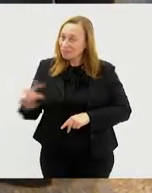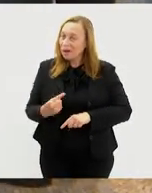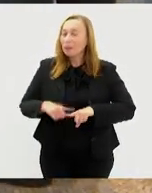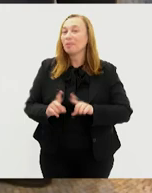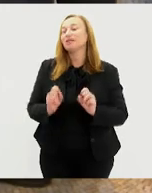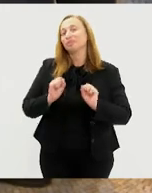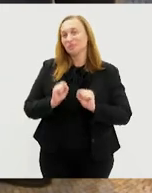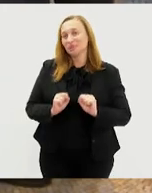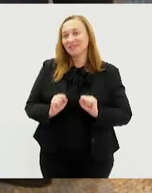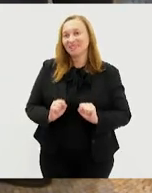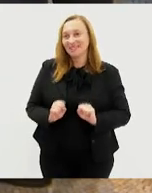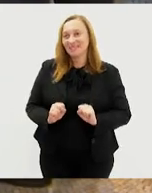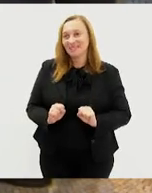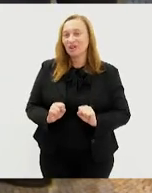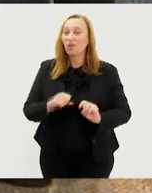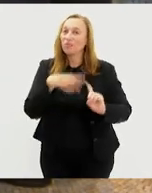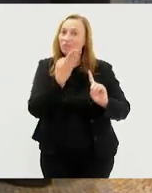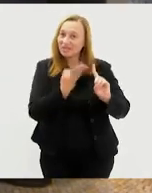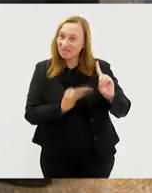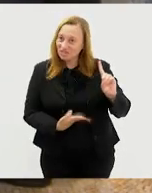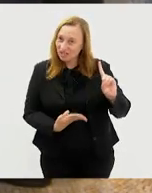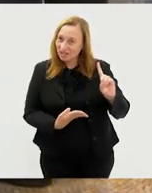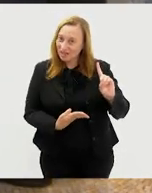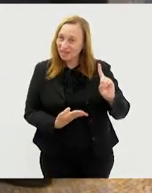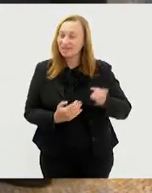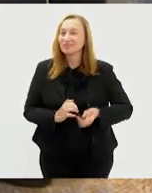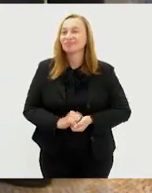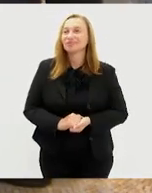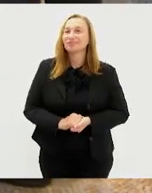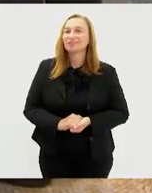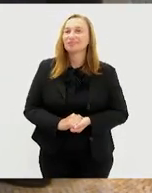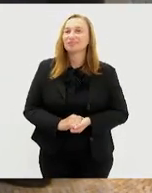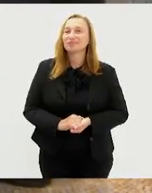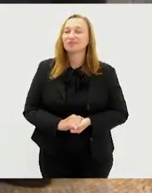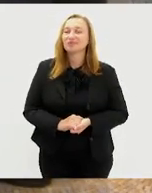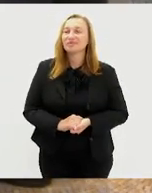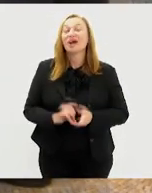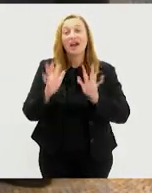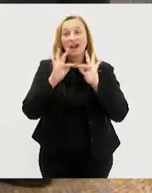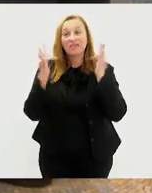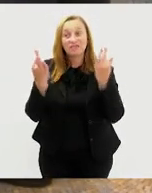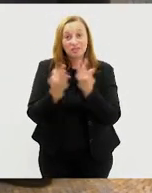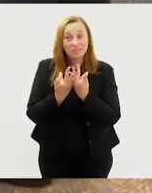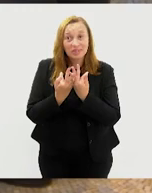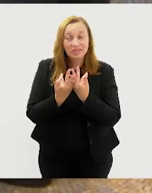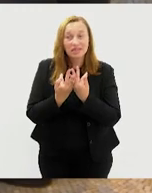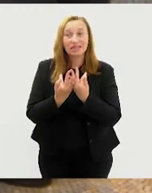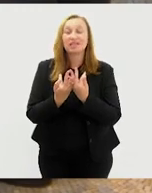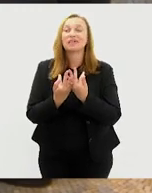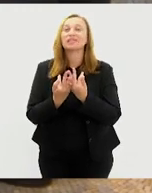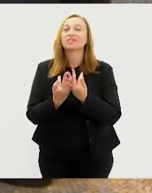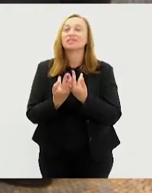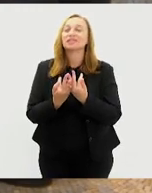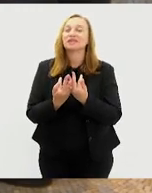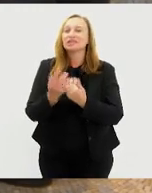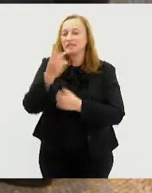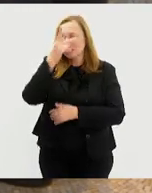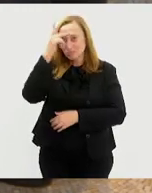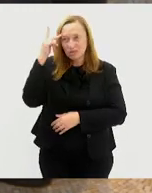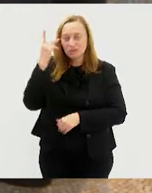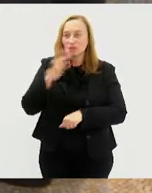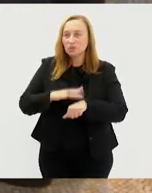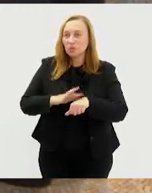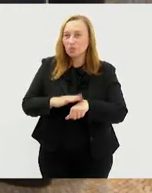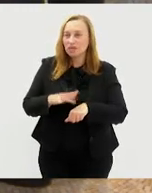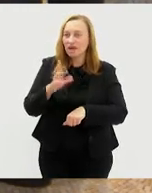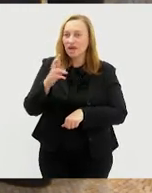fazer a homenagem às famílias dos passeios doenças raras e necessariamente a gente teria